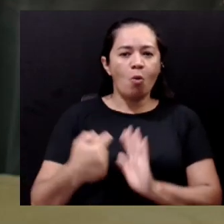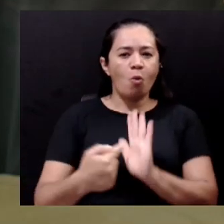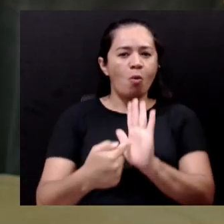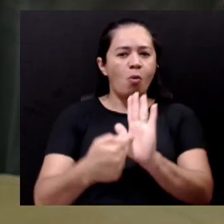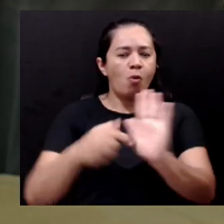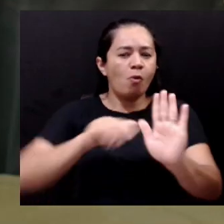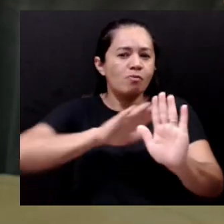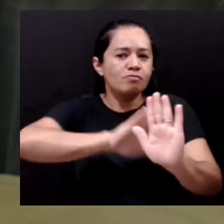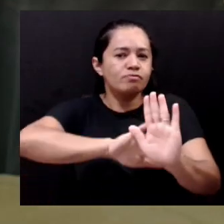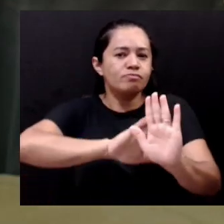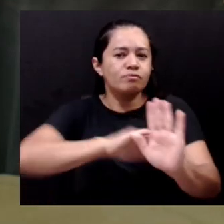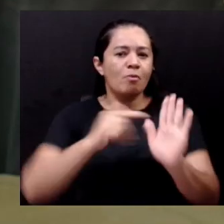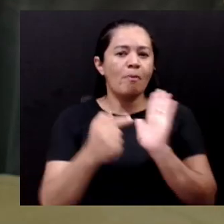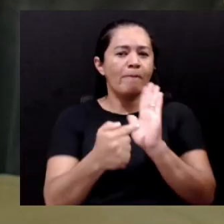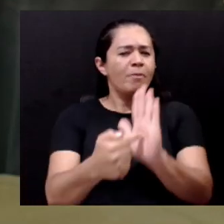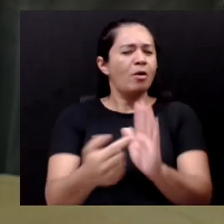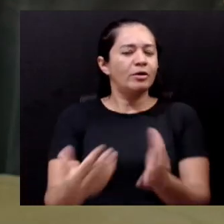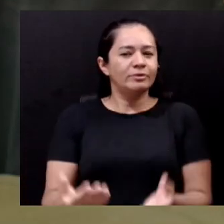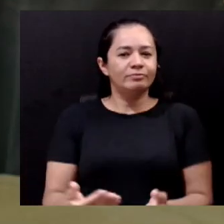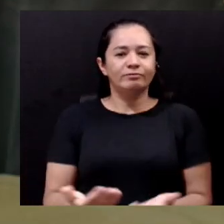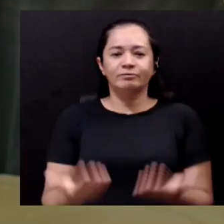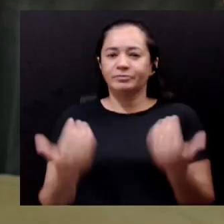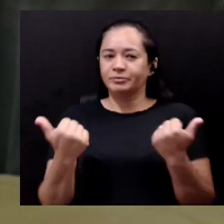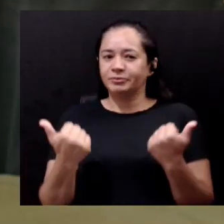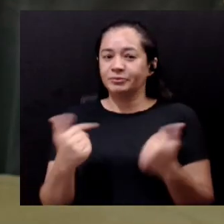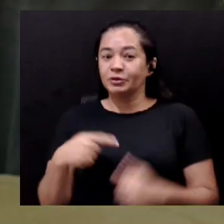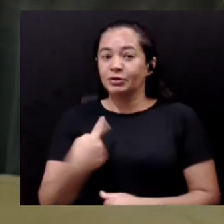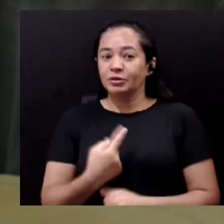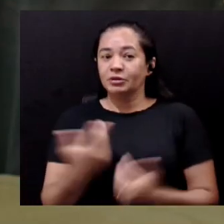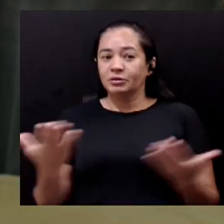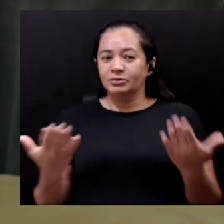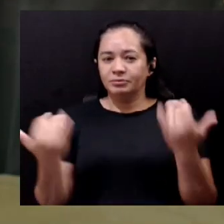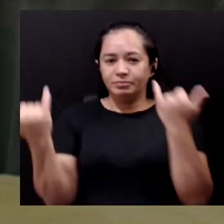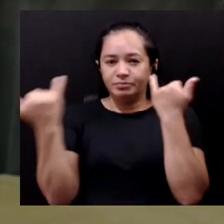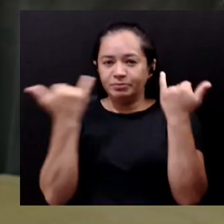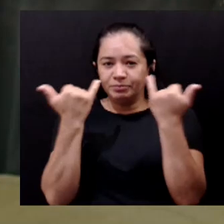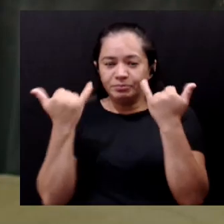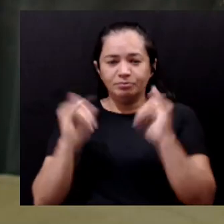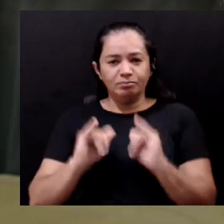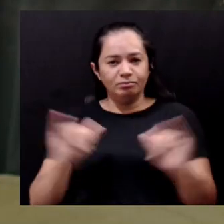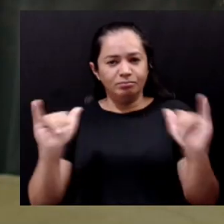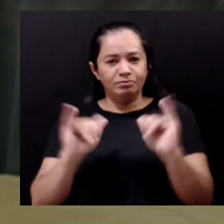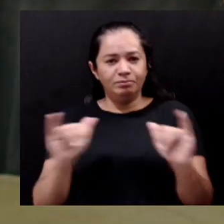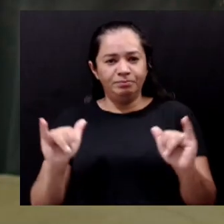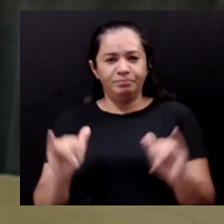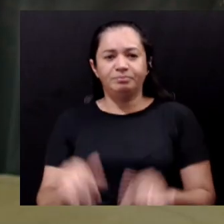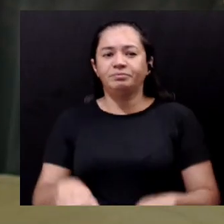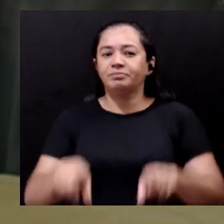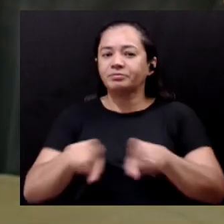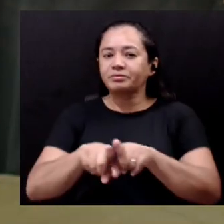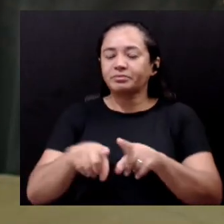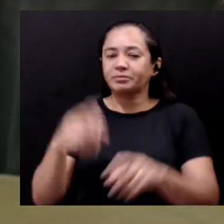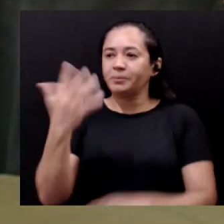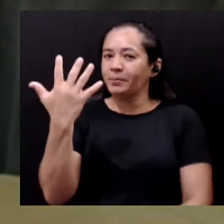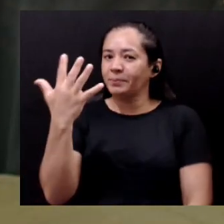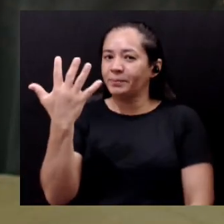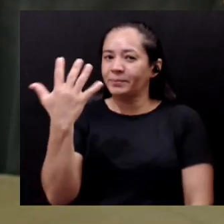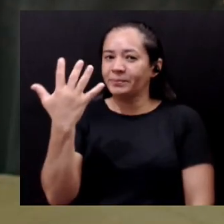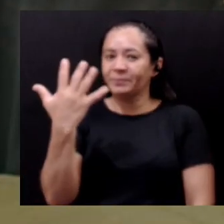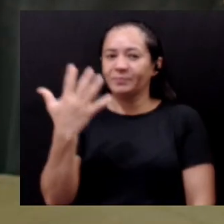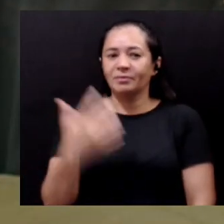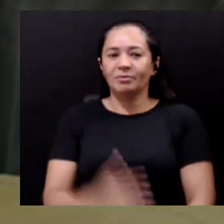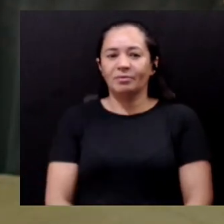resposta. Enquanto isso, nós vamos atualizando as notícias e a previsão do tempo. Vamos lá, gente, olha